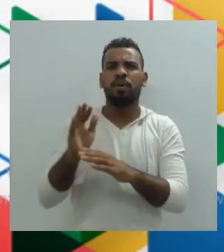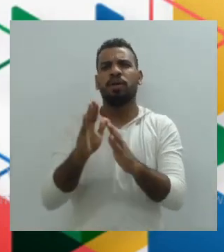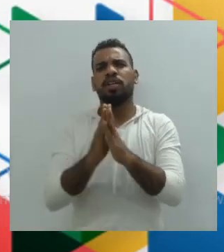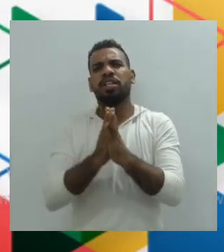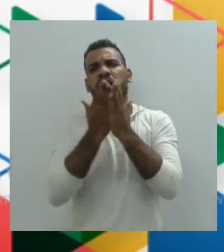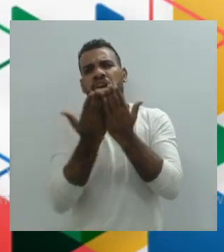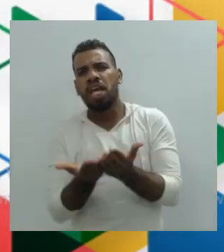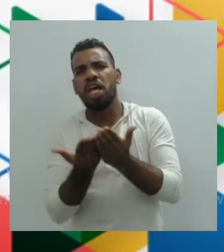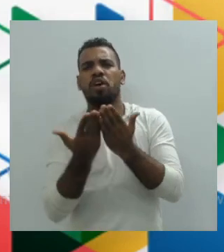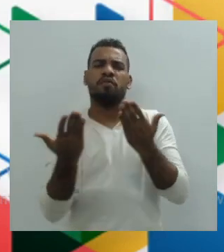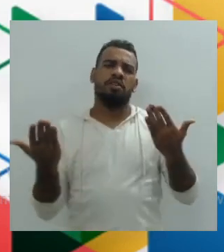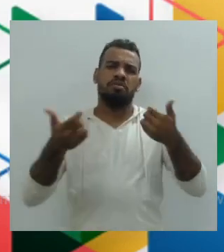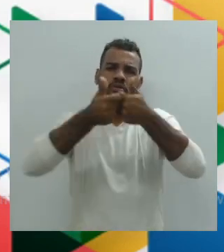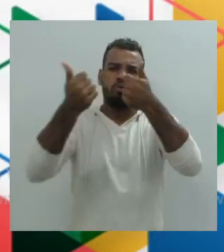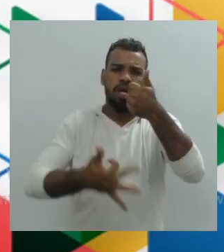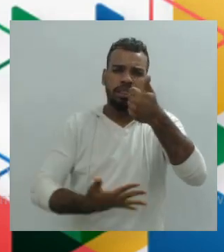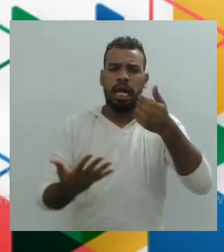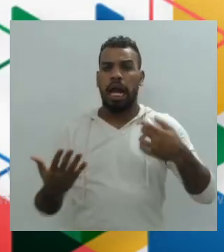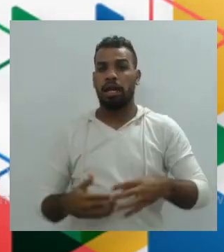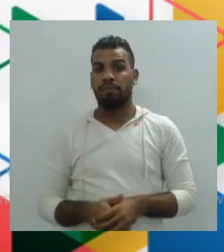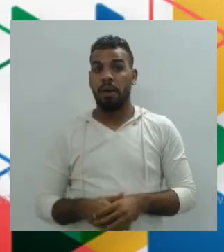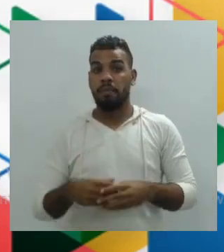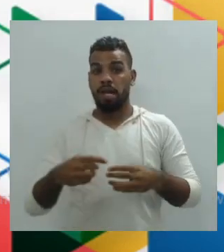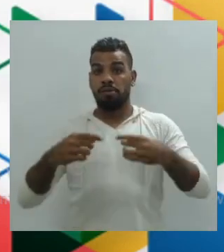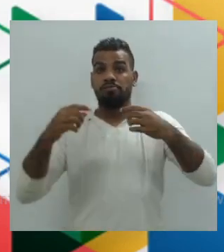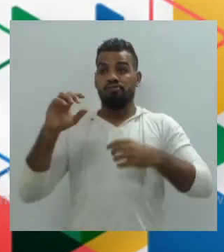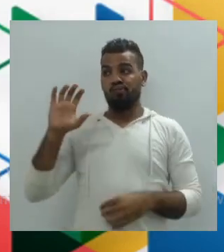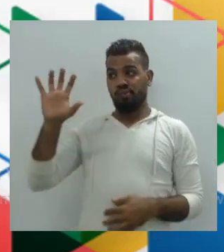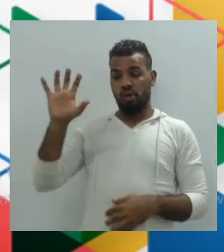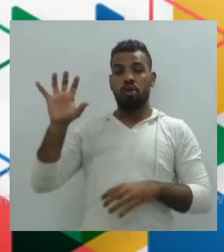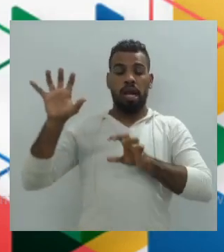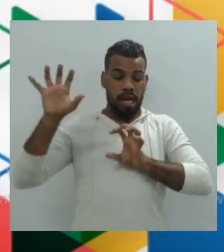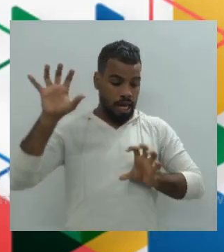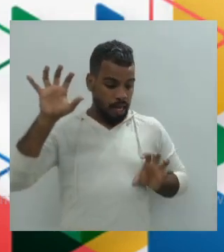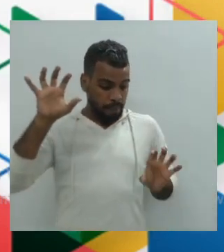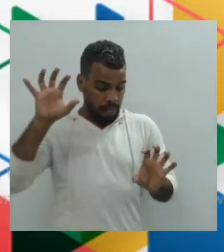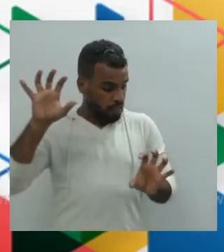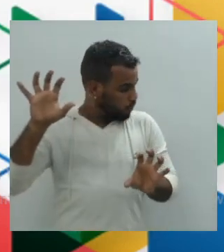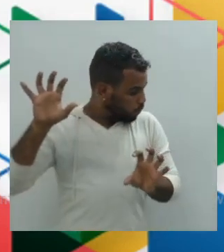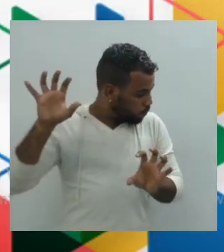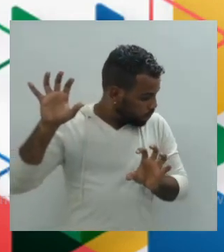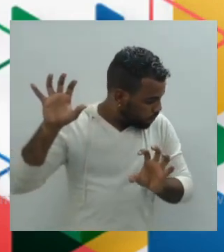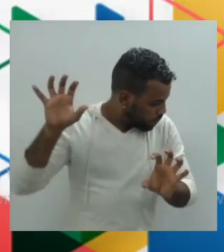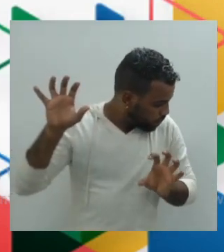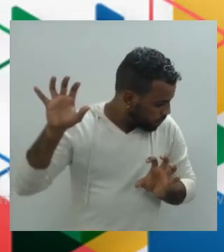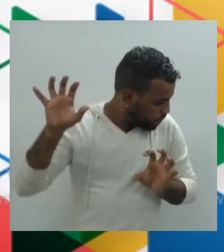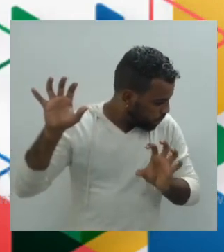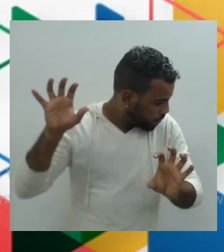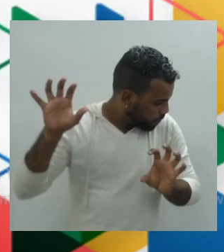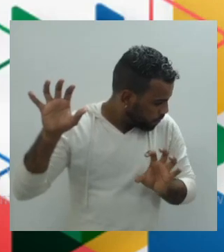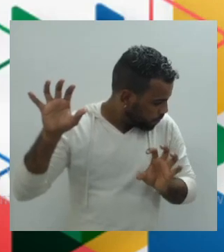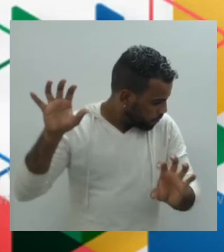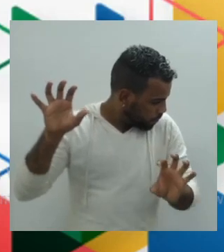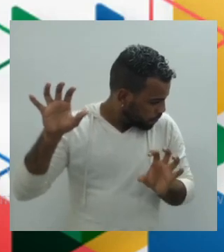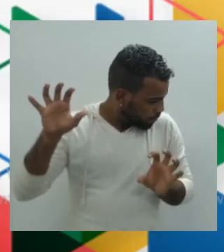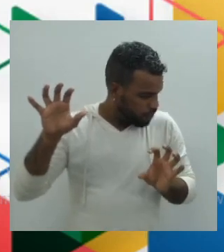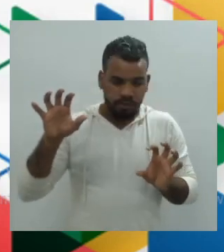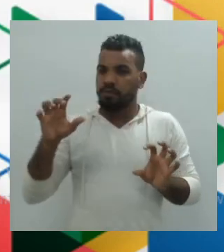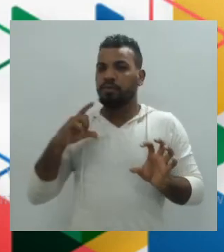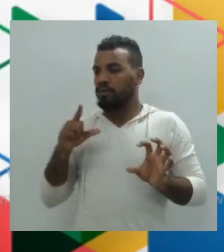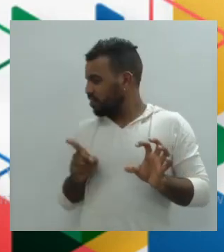em documentários. Já embaixo, nessa outra imagem, nós temos um processo de